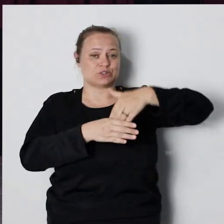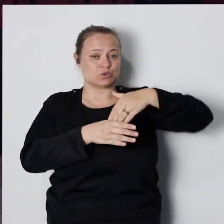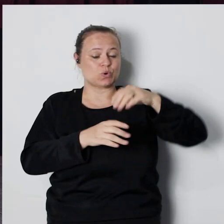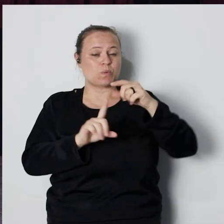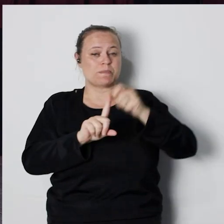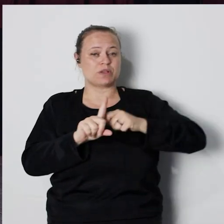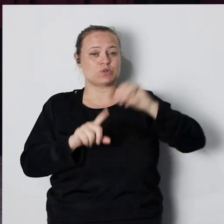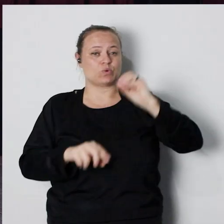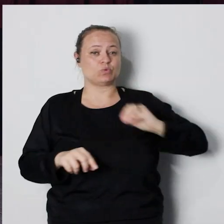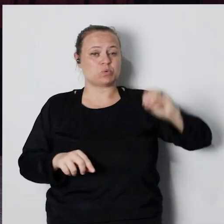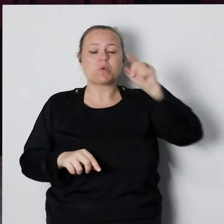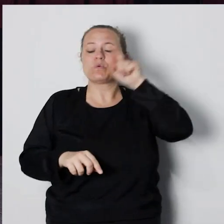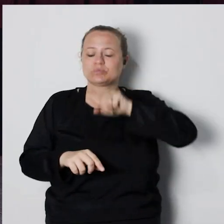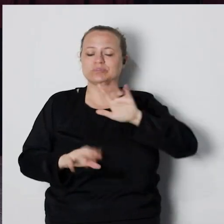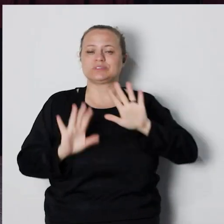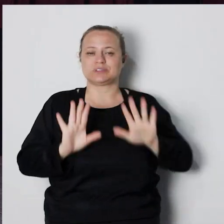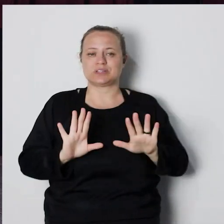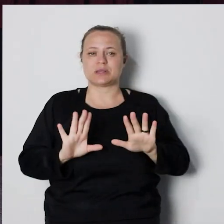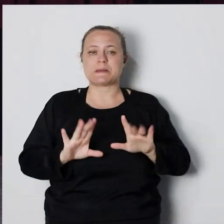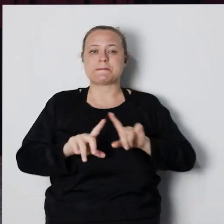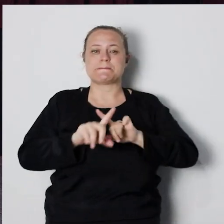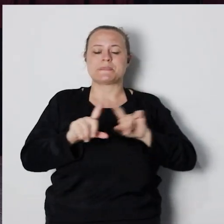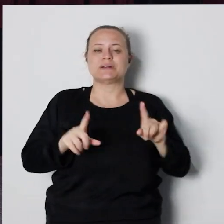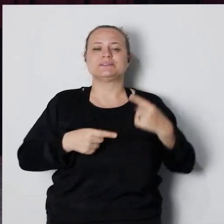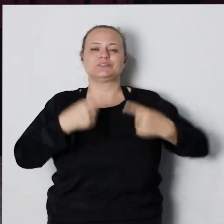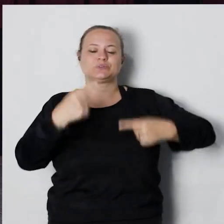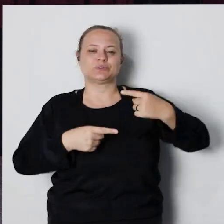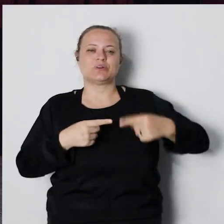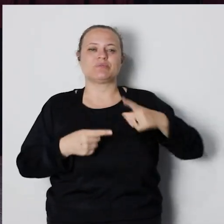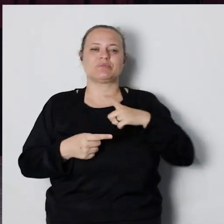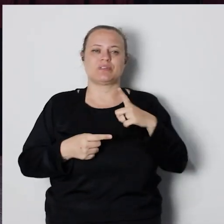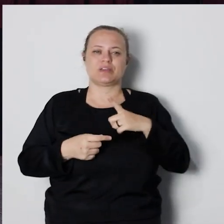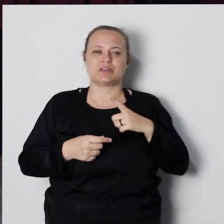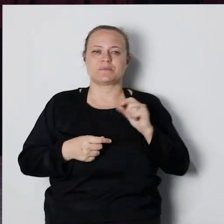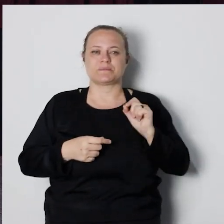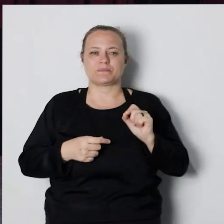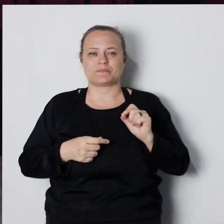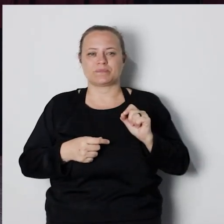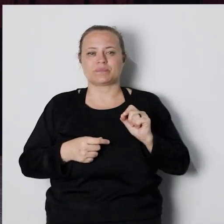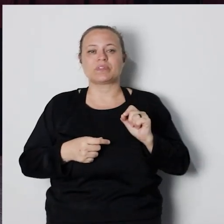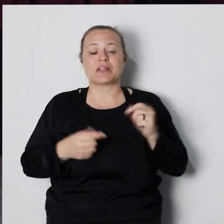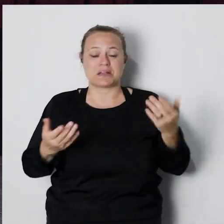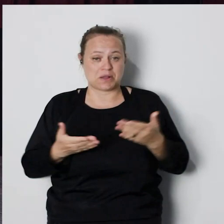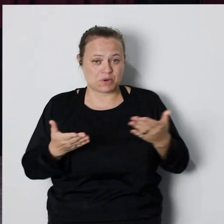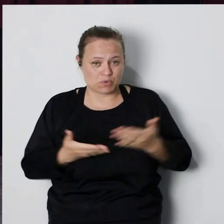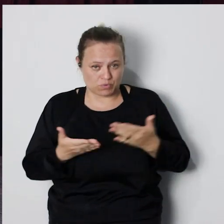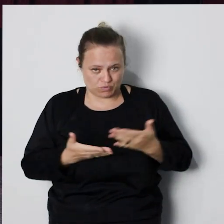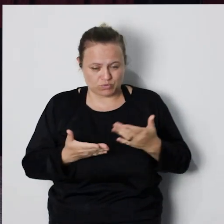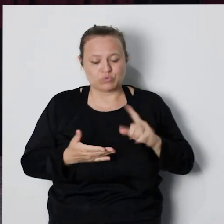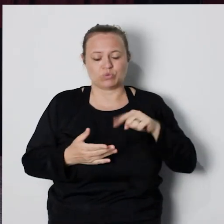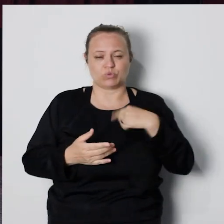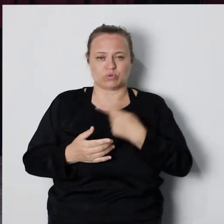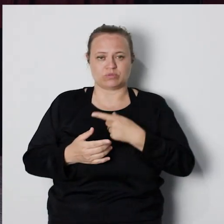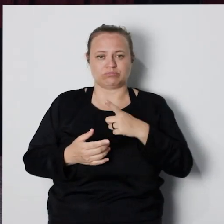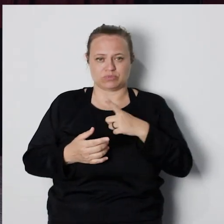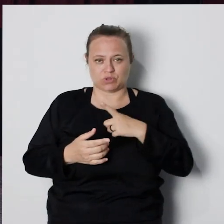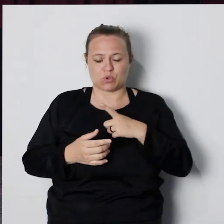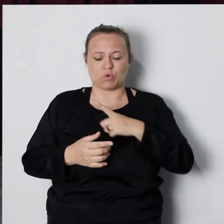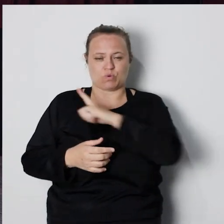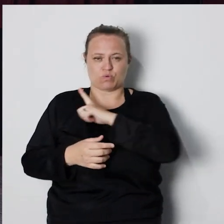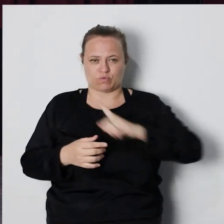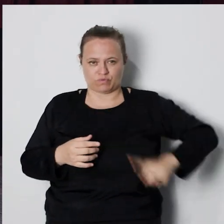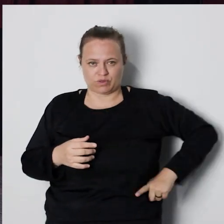tinha pensado a respeito disso, é uma provocação. Sim. E aí a primeira questão que me veio é o que a gente tem de eleições em outubro, o que a gente